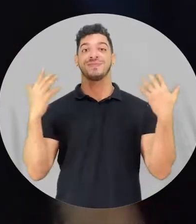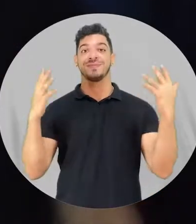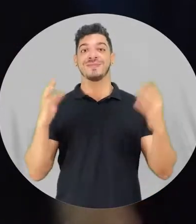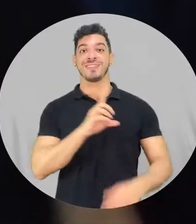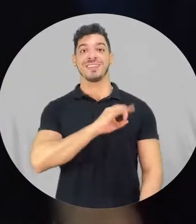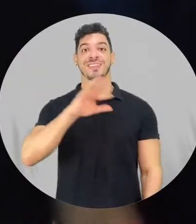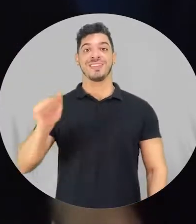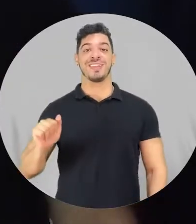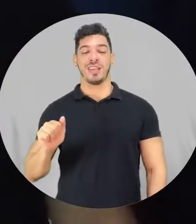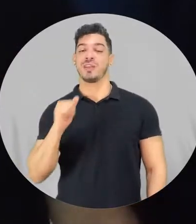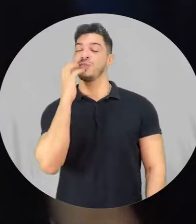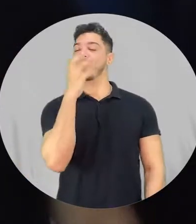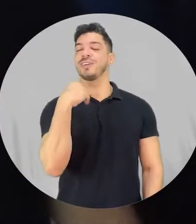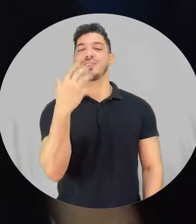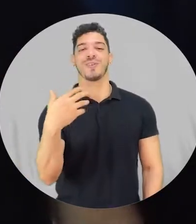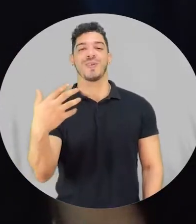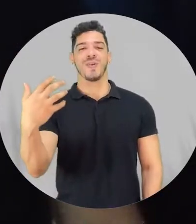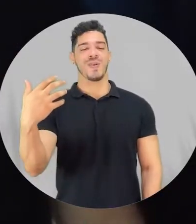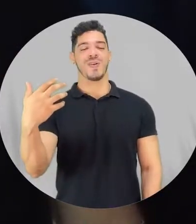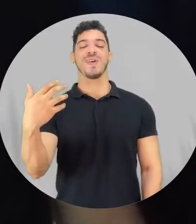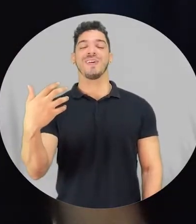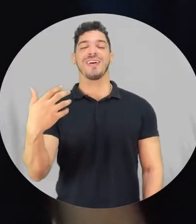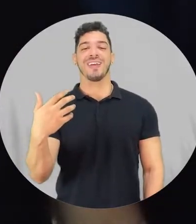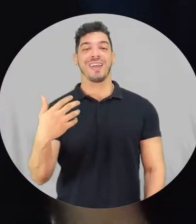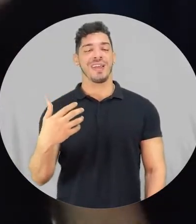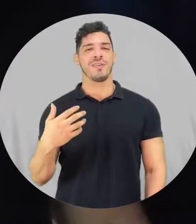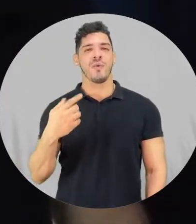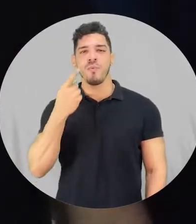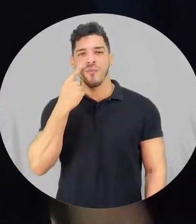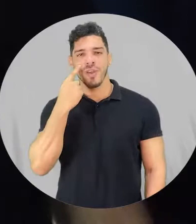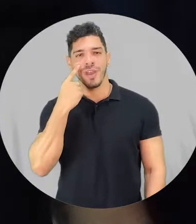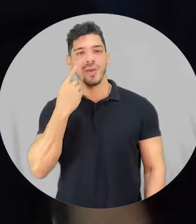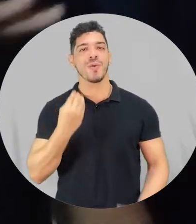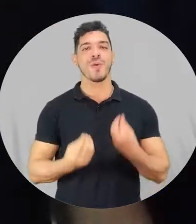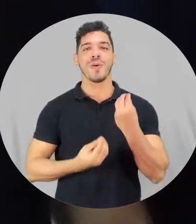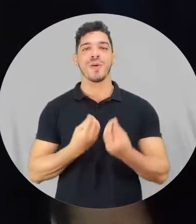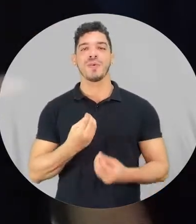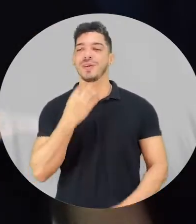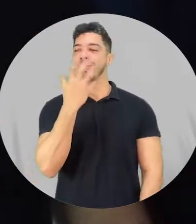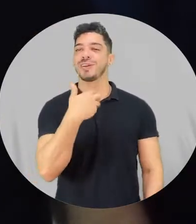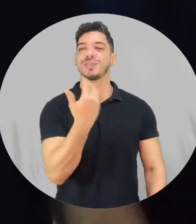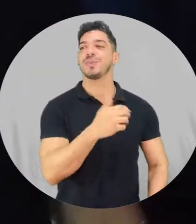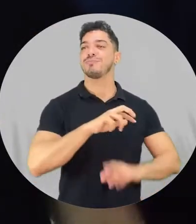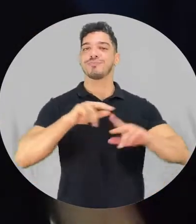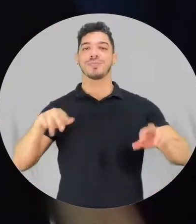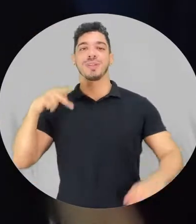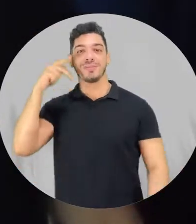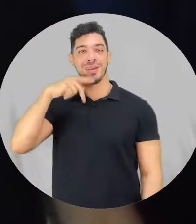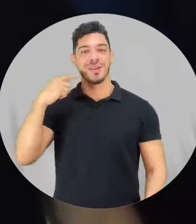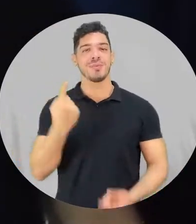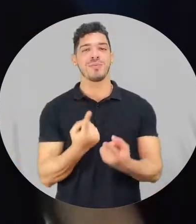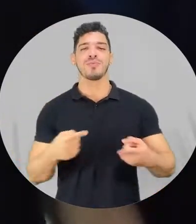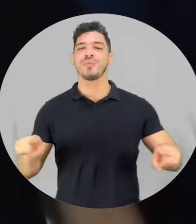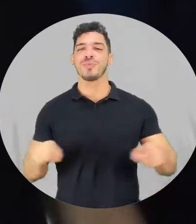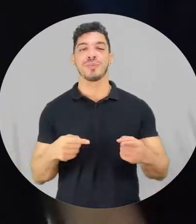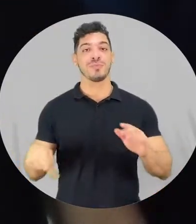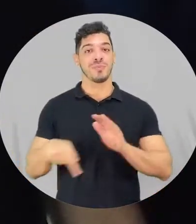tem de melhor no canto lírico paraibano e muita, muita música da